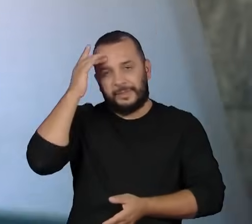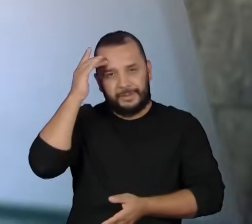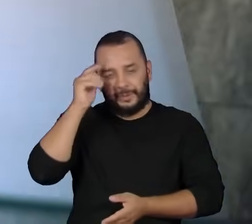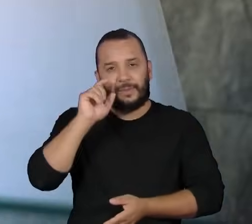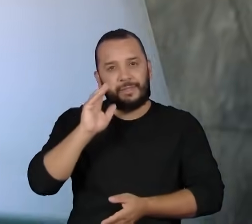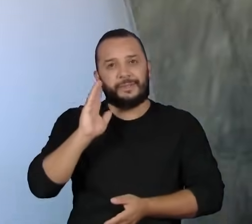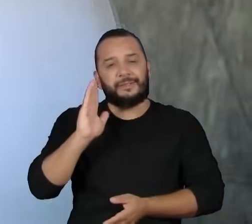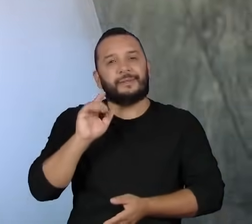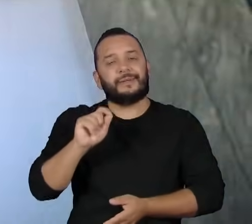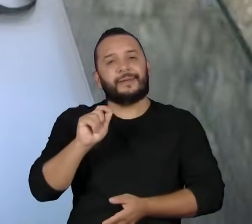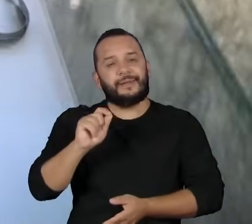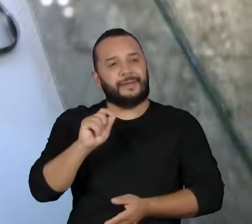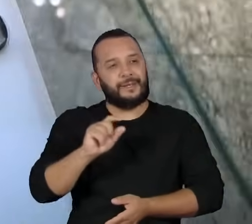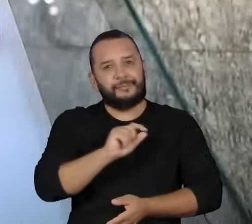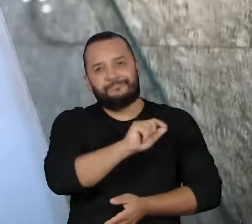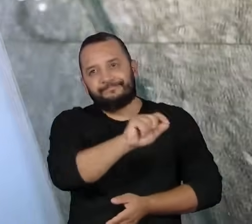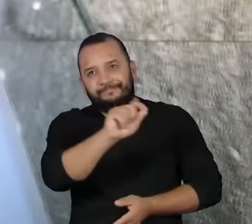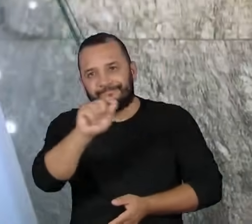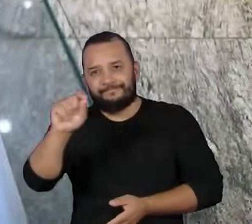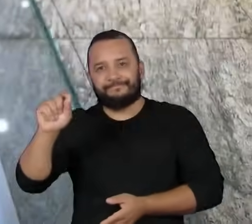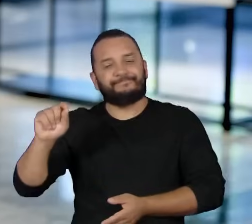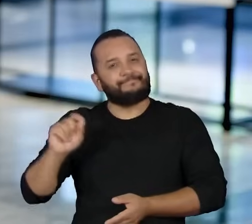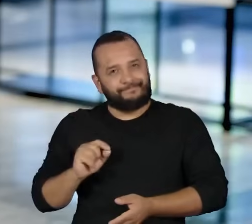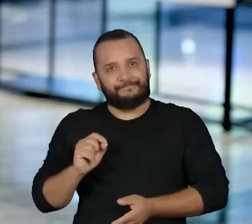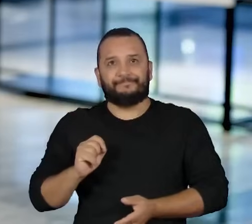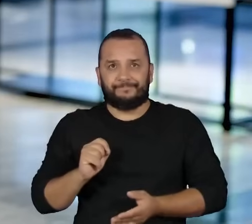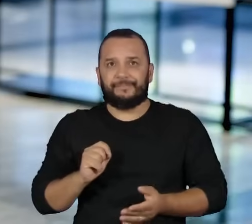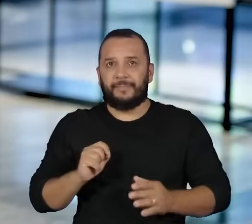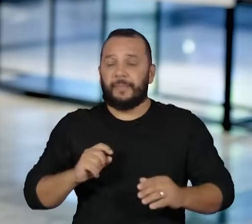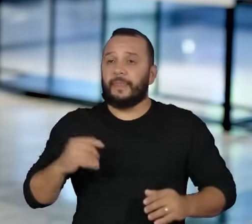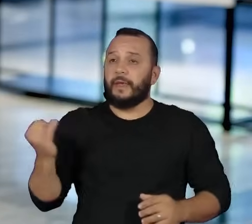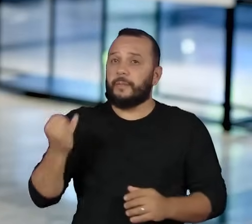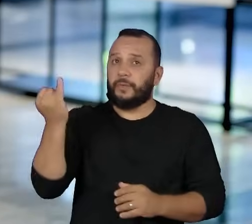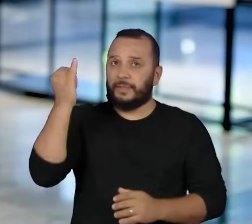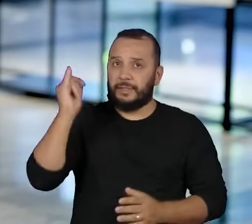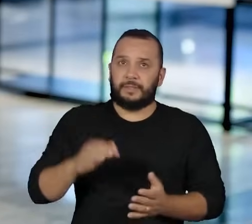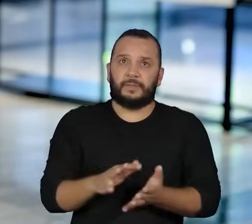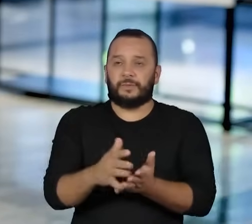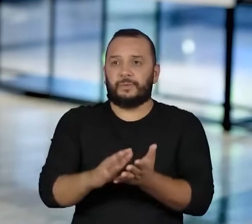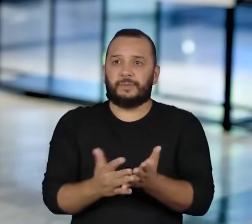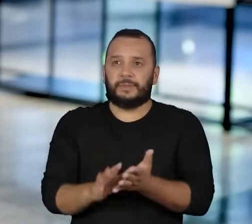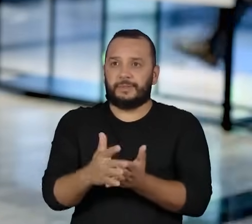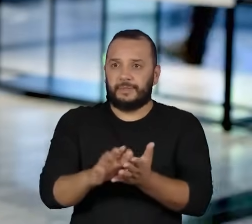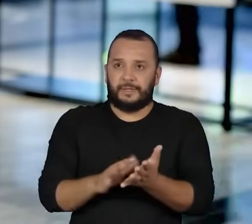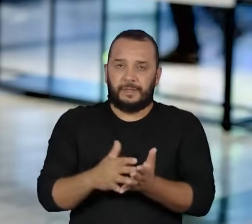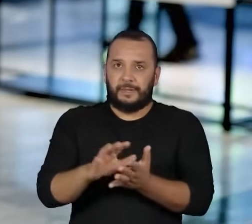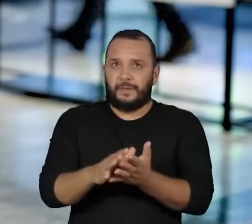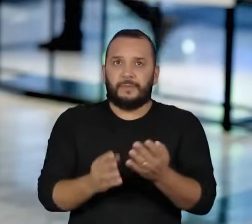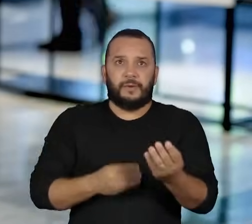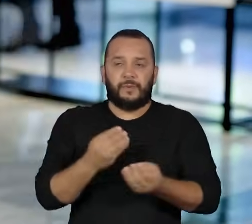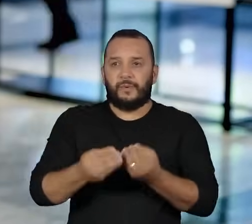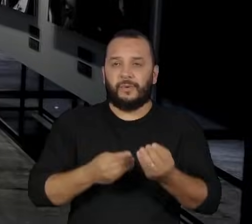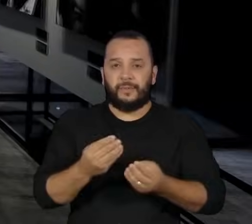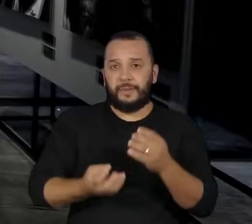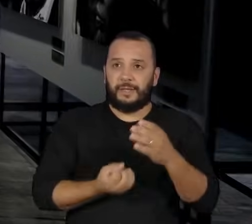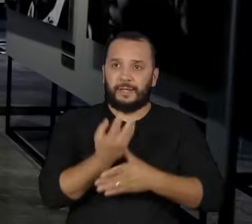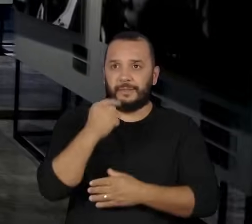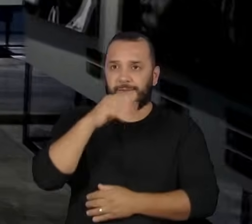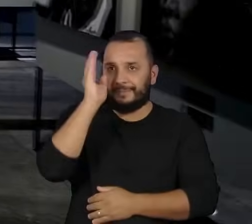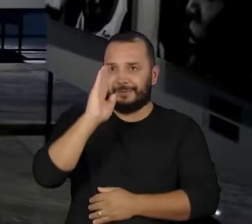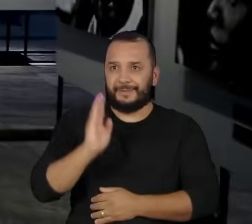né? Pessoas próximas. A importância do samba para a formação do Brasil,